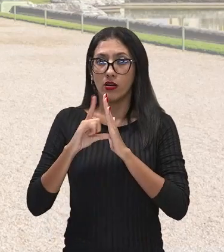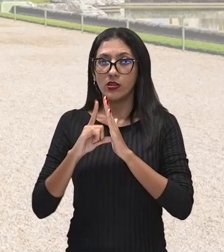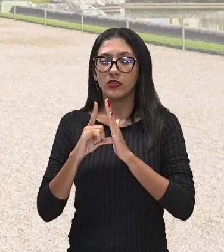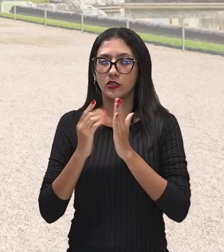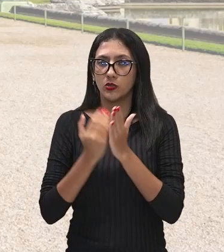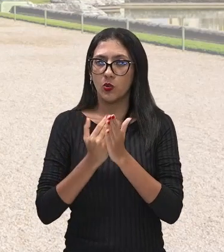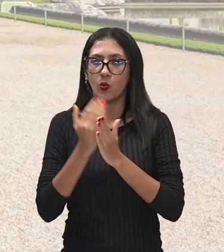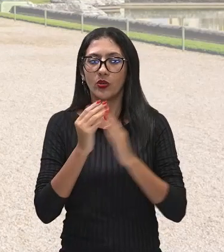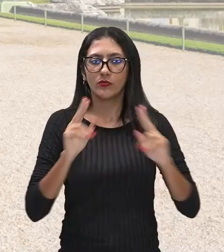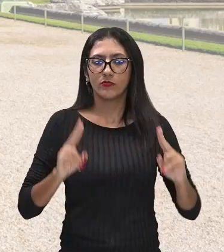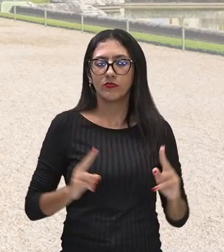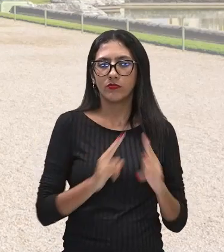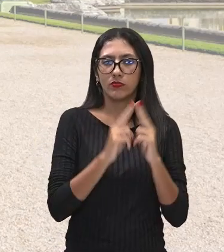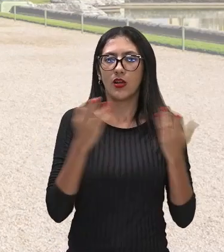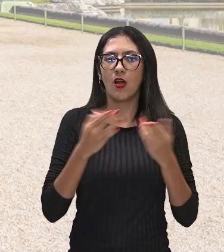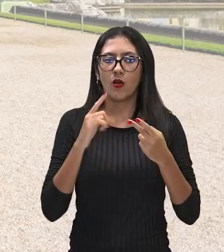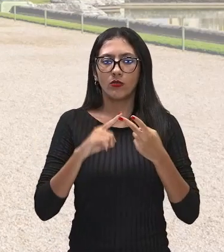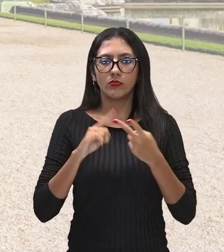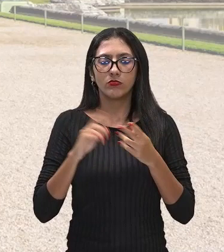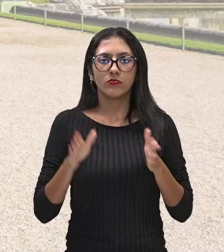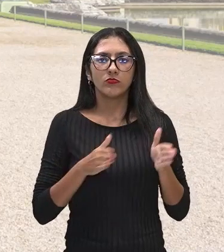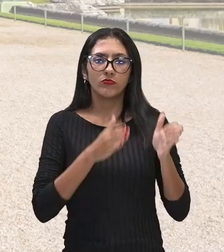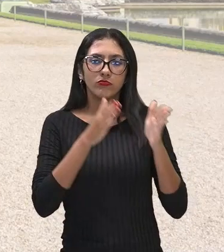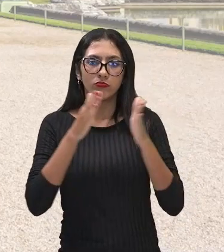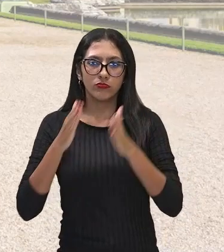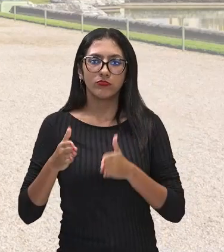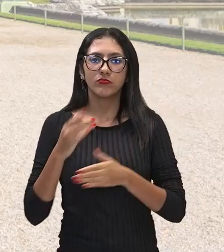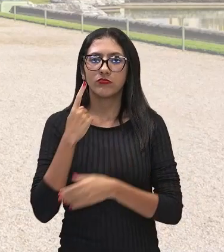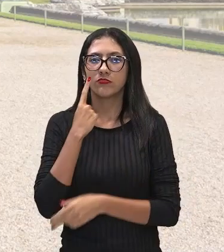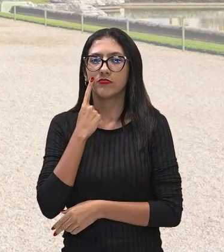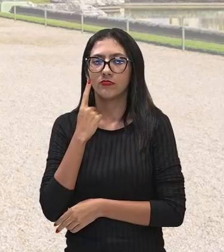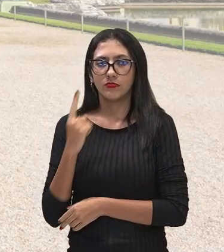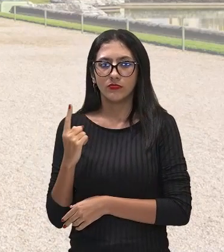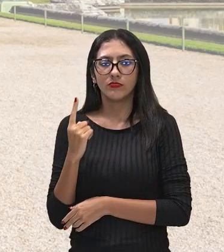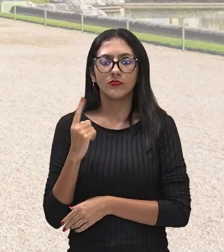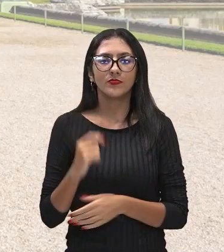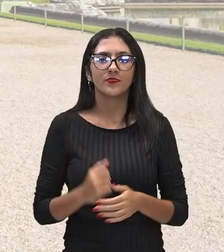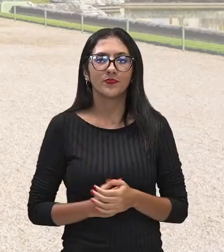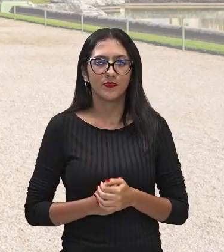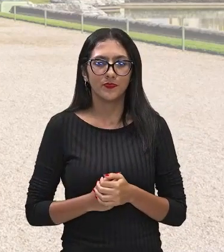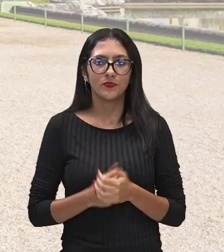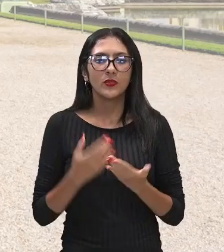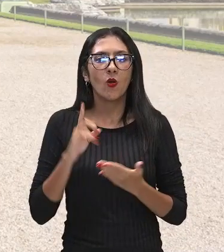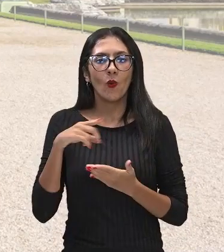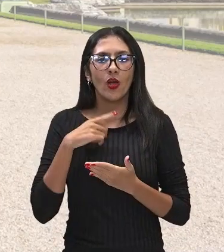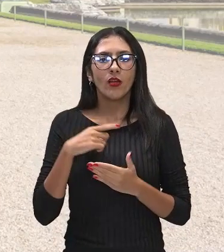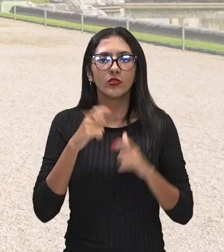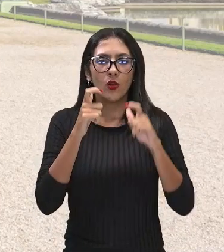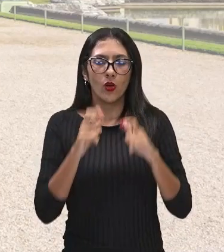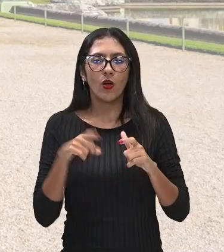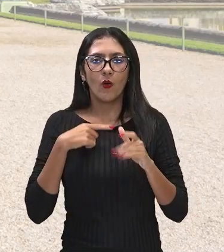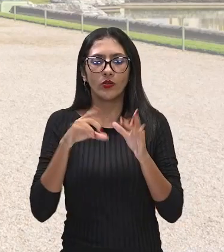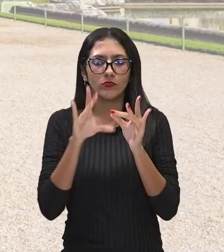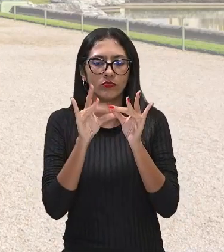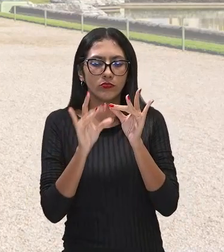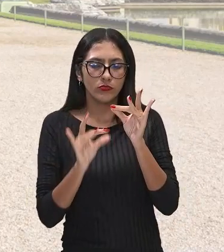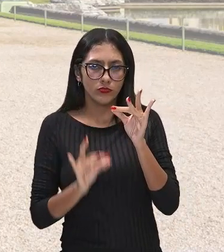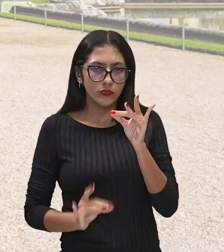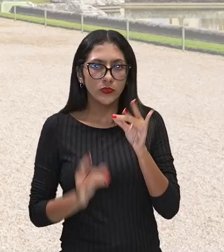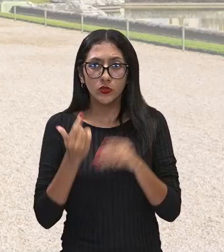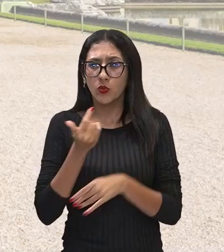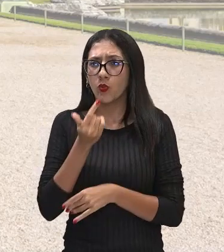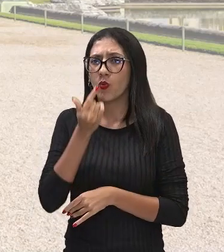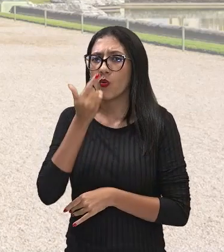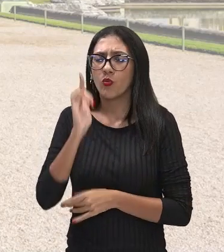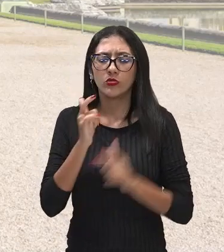eu vou conhecer o Palácio de Versalhes. Então é o meio do meu parágrafo, portanto é o que? O desenvolvimento. Eu vou falar de outras